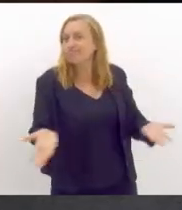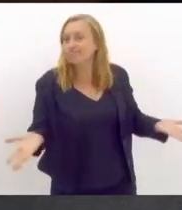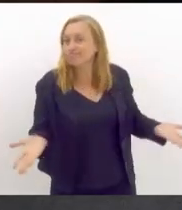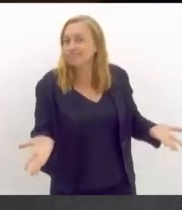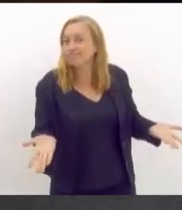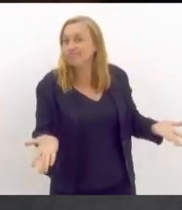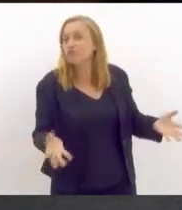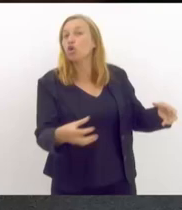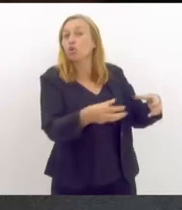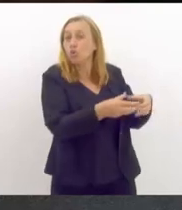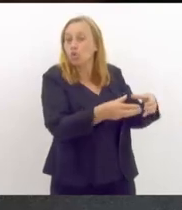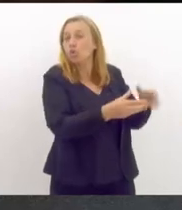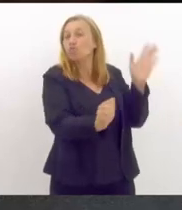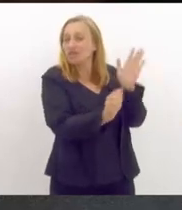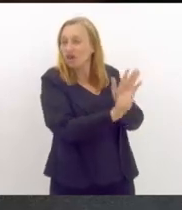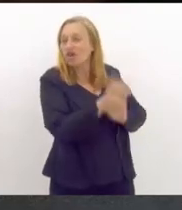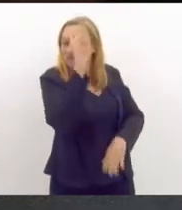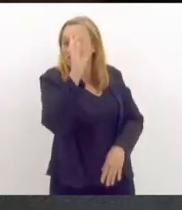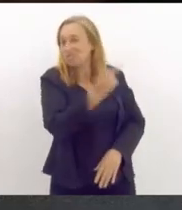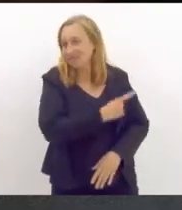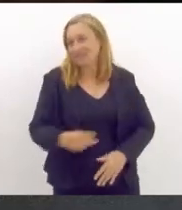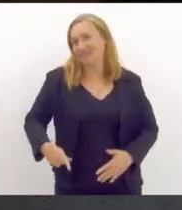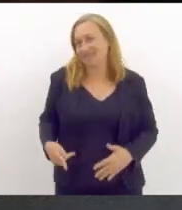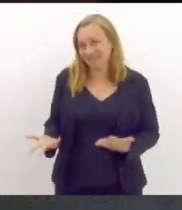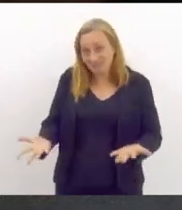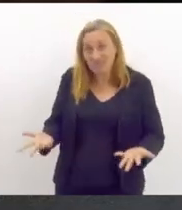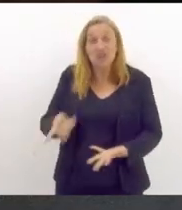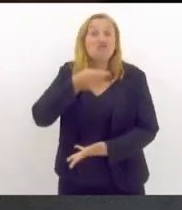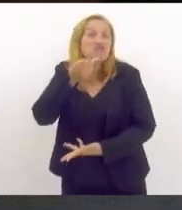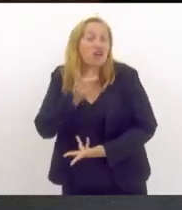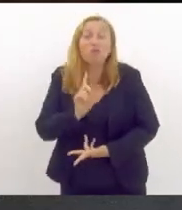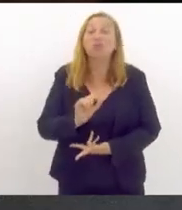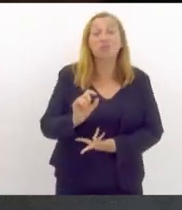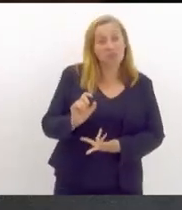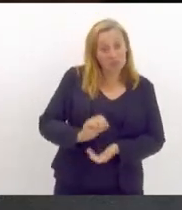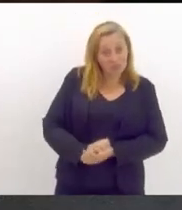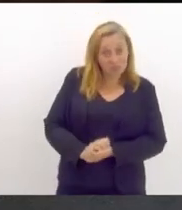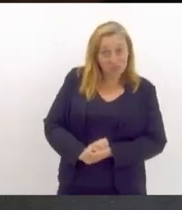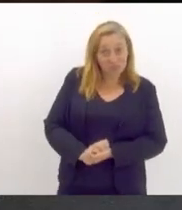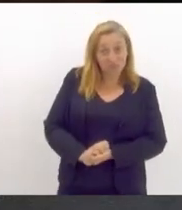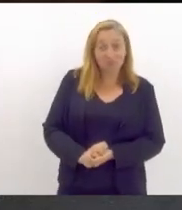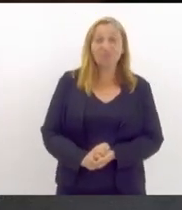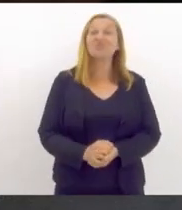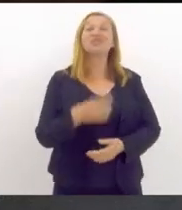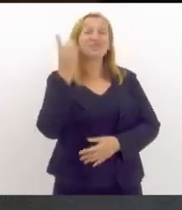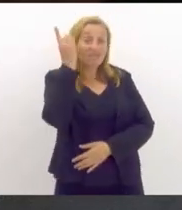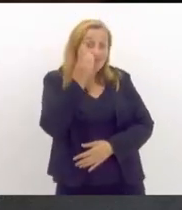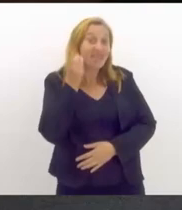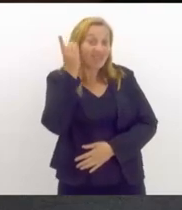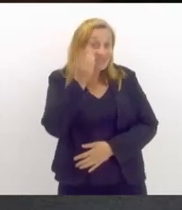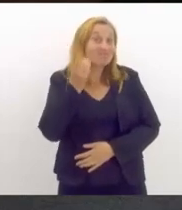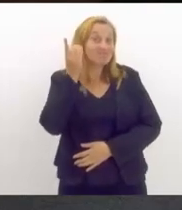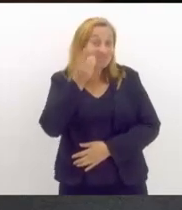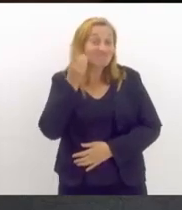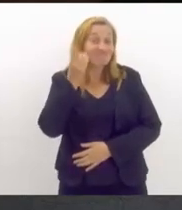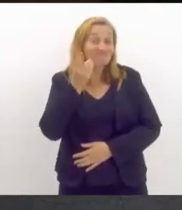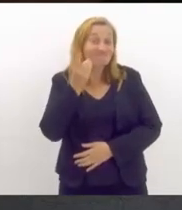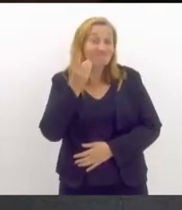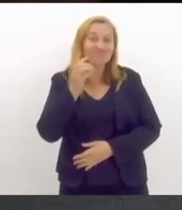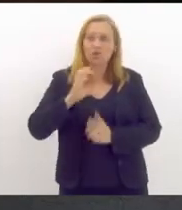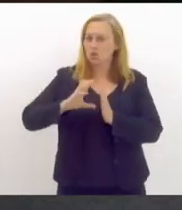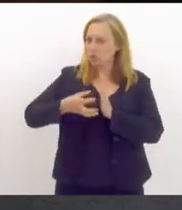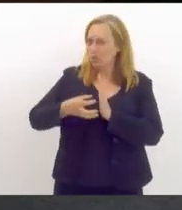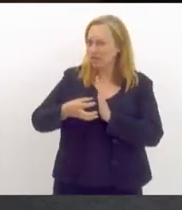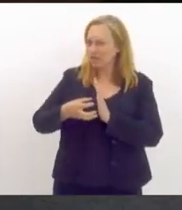bancada da droga senhora Presidente e falo porque que são os deputados do partido